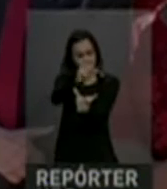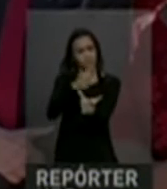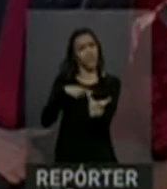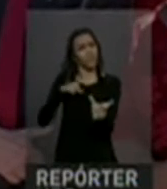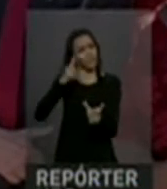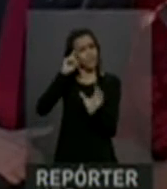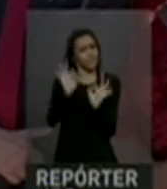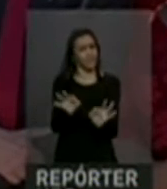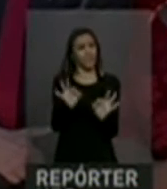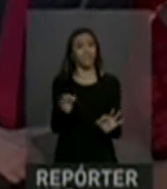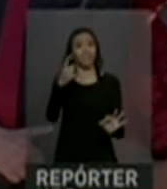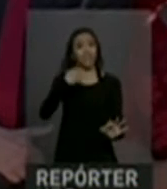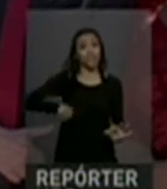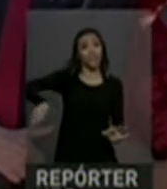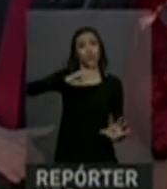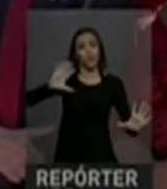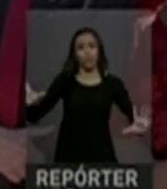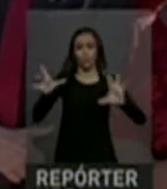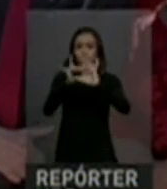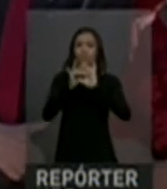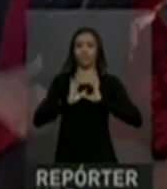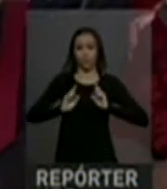nos manter unidos,